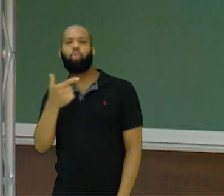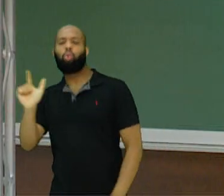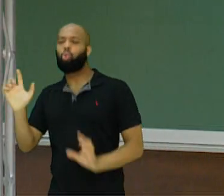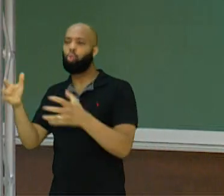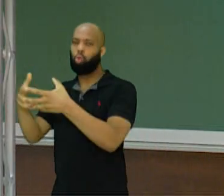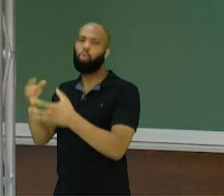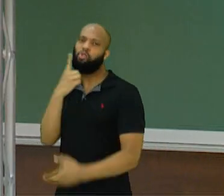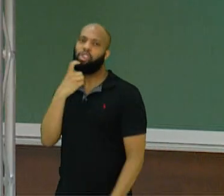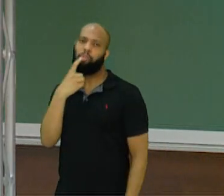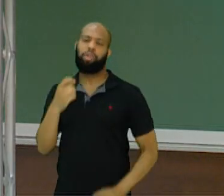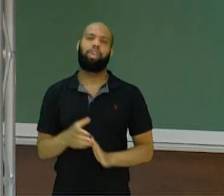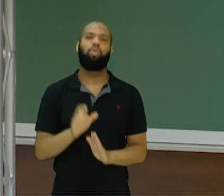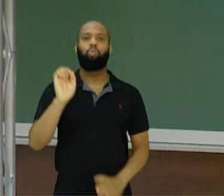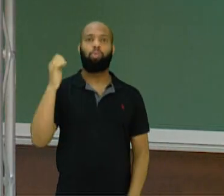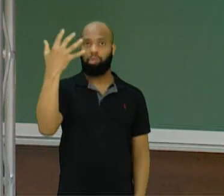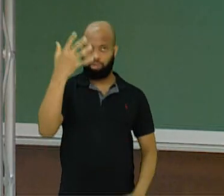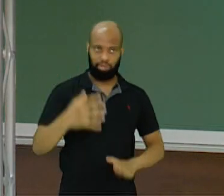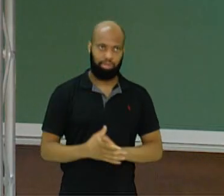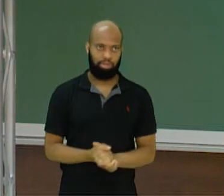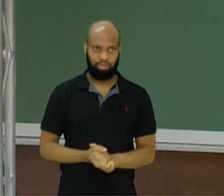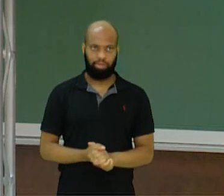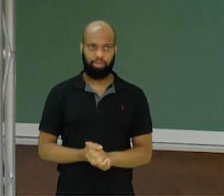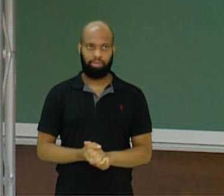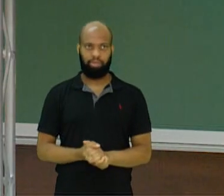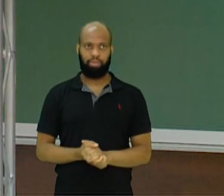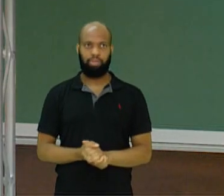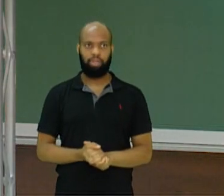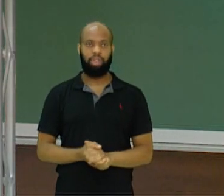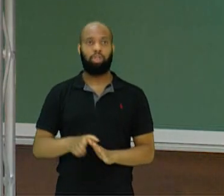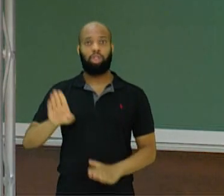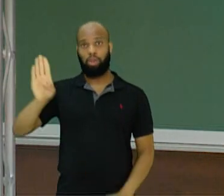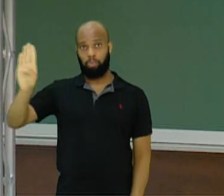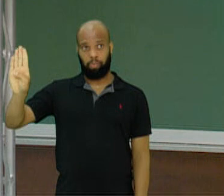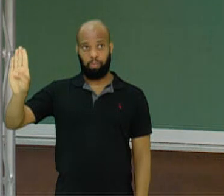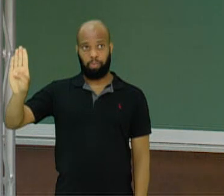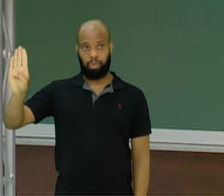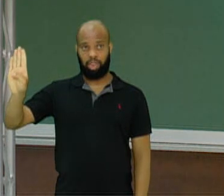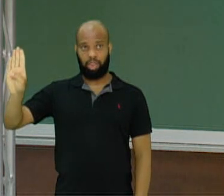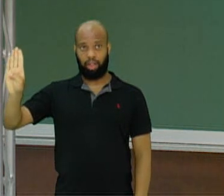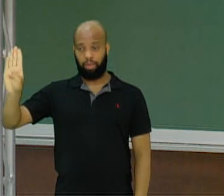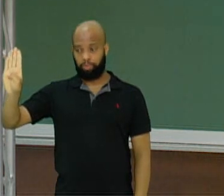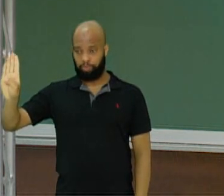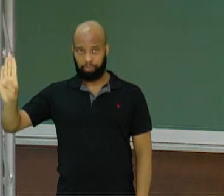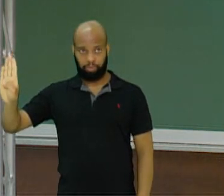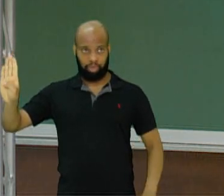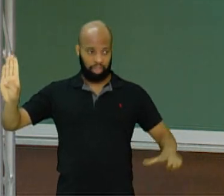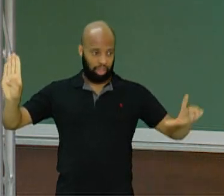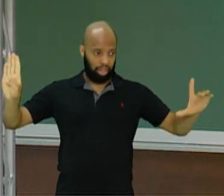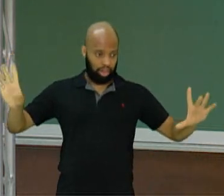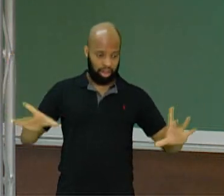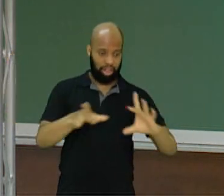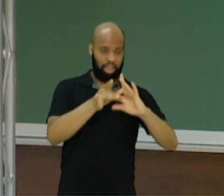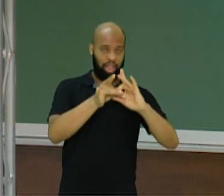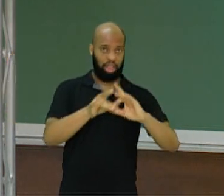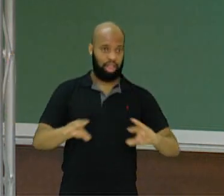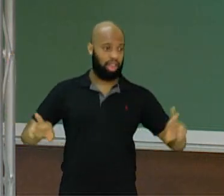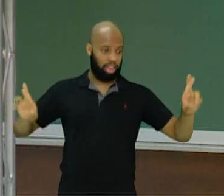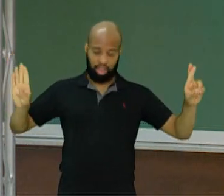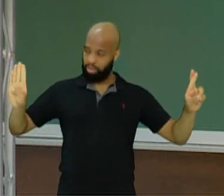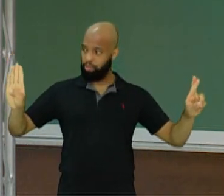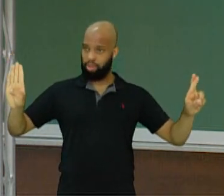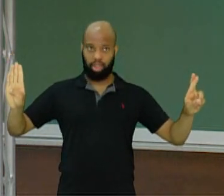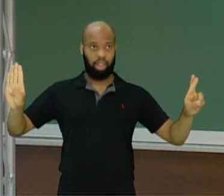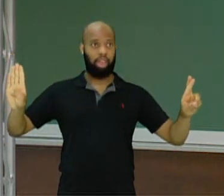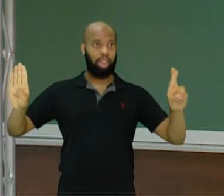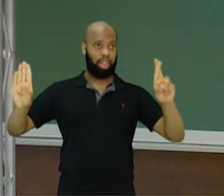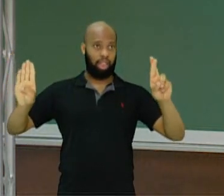grupo. O que acontece? O B ele vai se ligar com o R e o A com